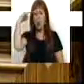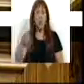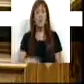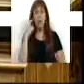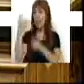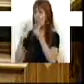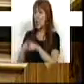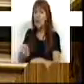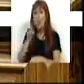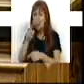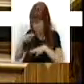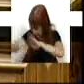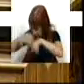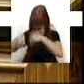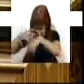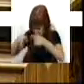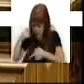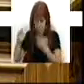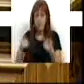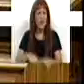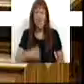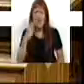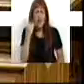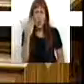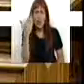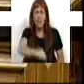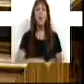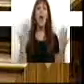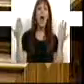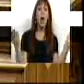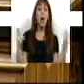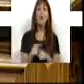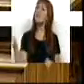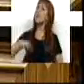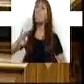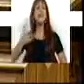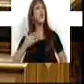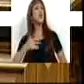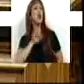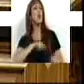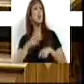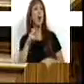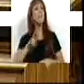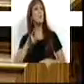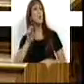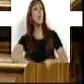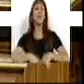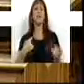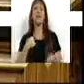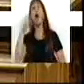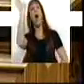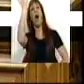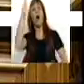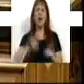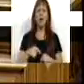como procurar uma agulha num palheiro. Uma vergonha. E agora vem o PSD e o Sr. Deputado Carlos Abreu Amorim